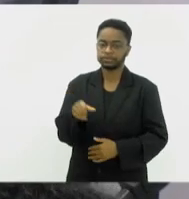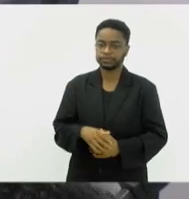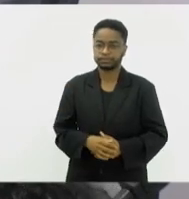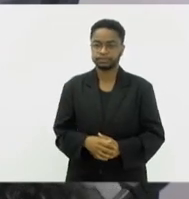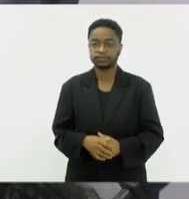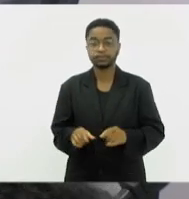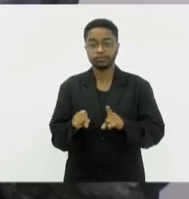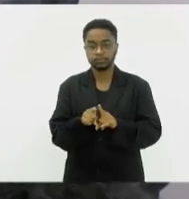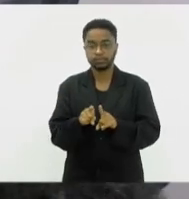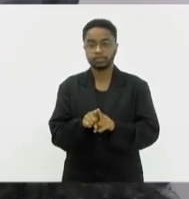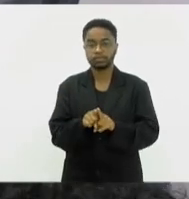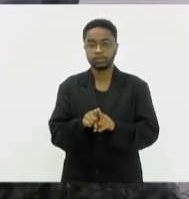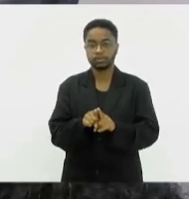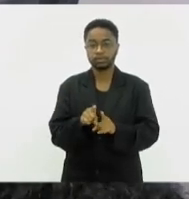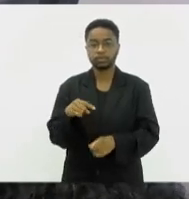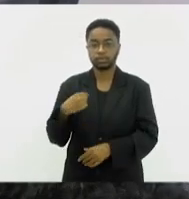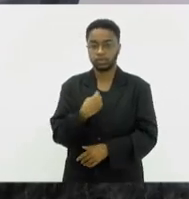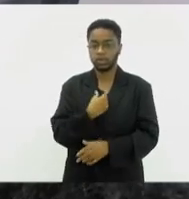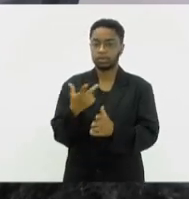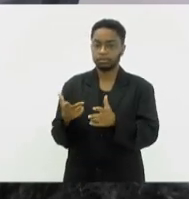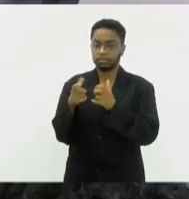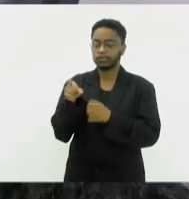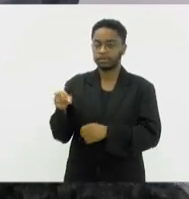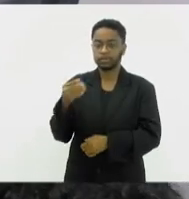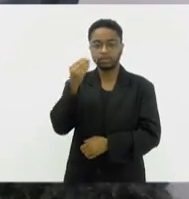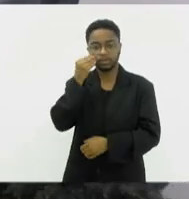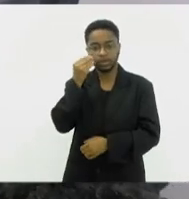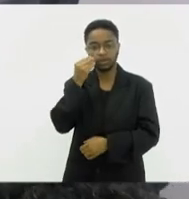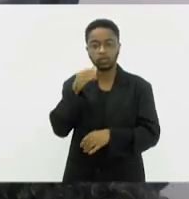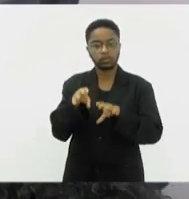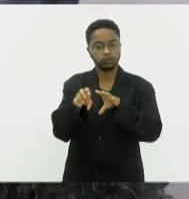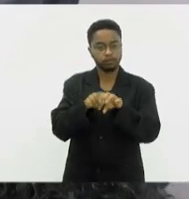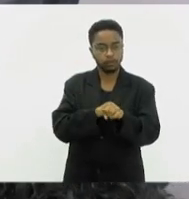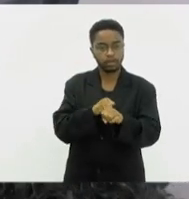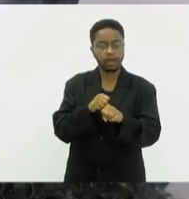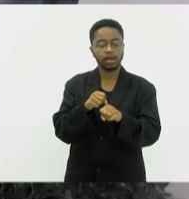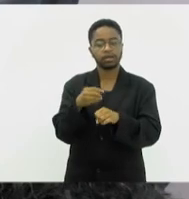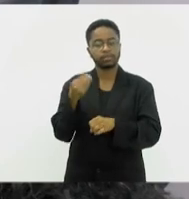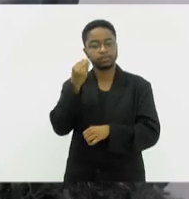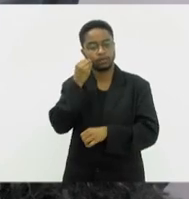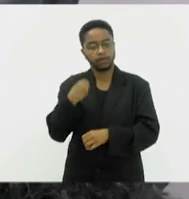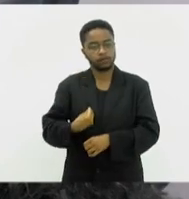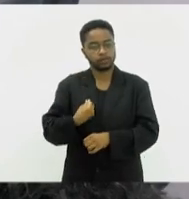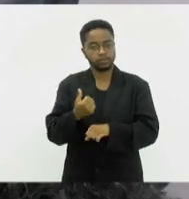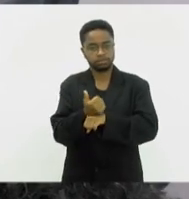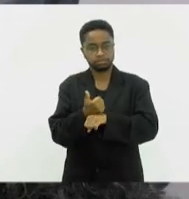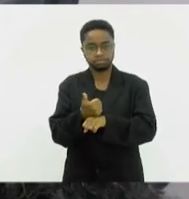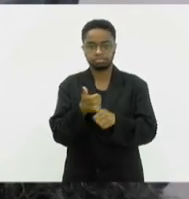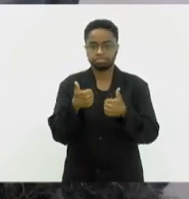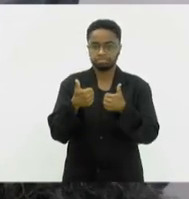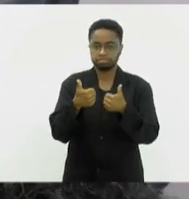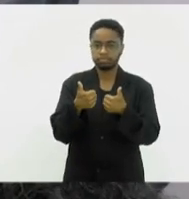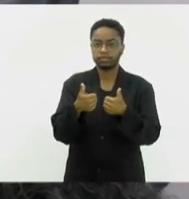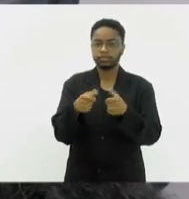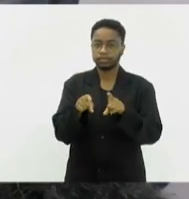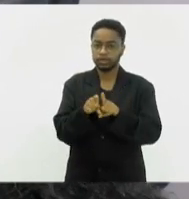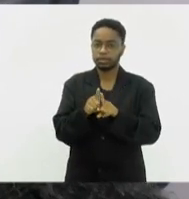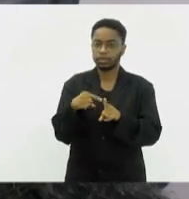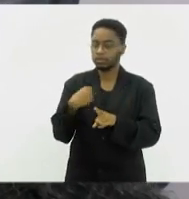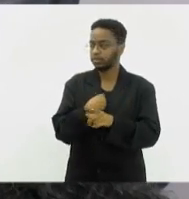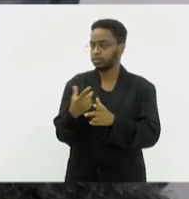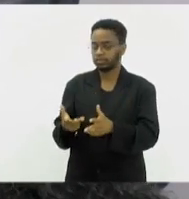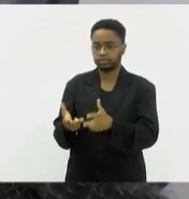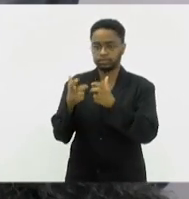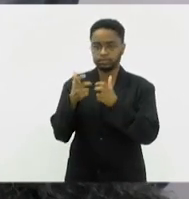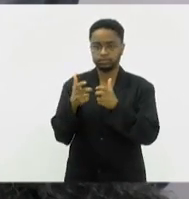aqui o reconhecimento de que o senhor buscou uma formação, buscou uma atuação profissional. Fica aqui o nosso